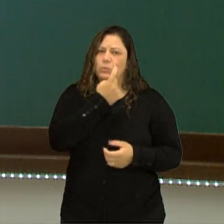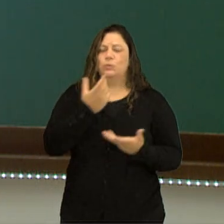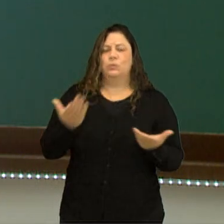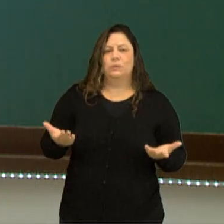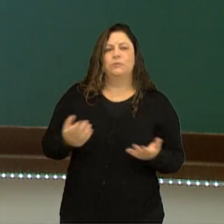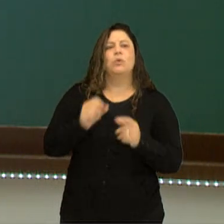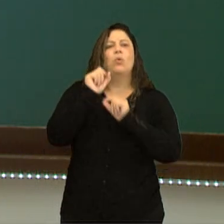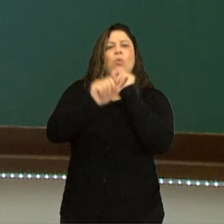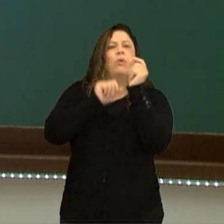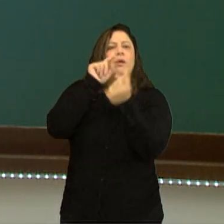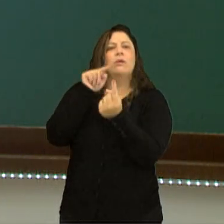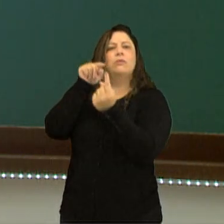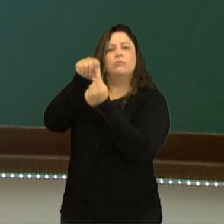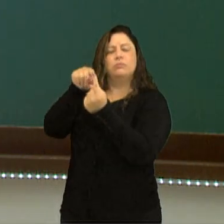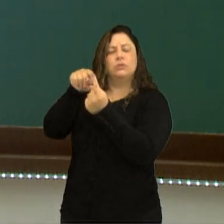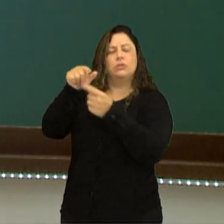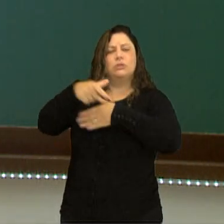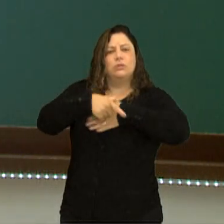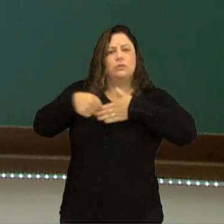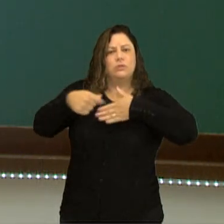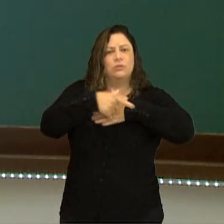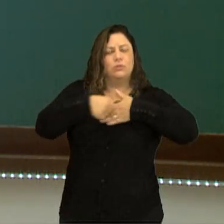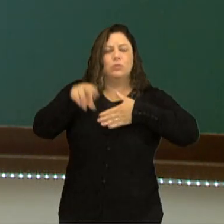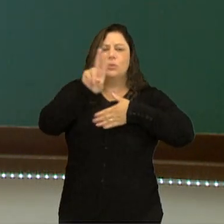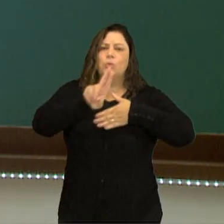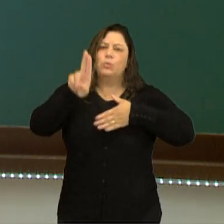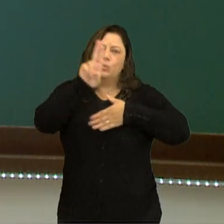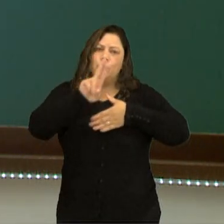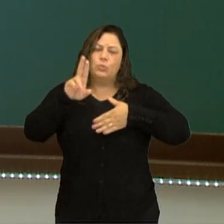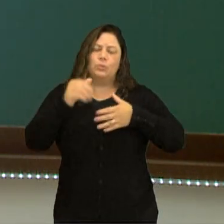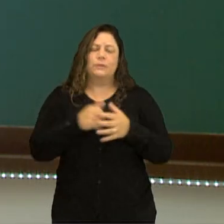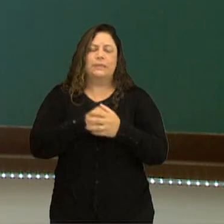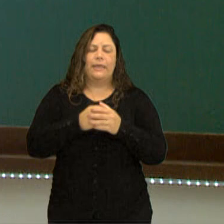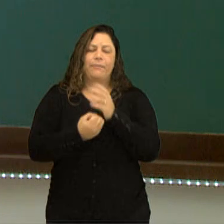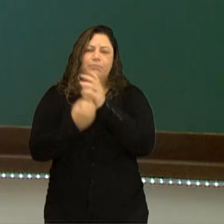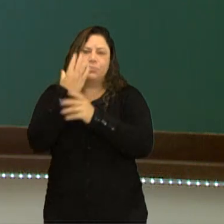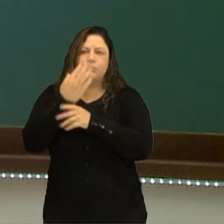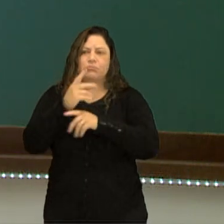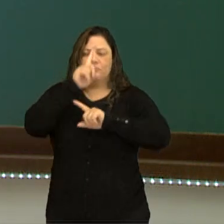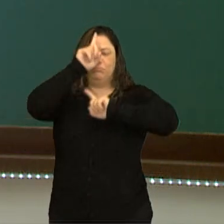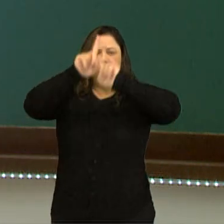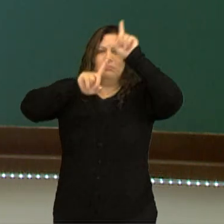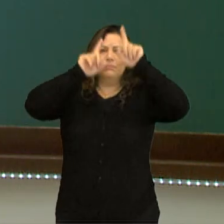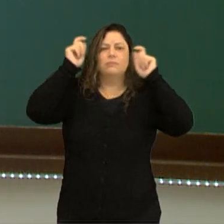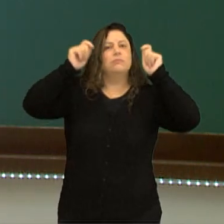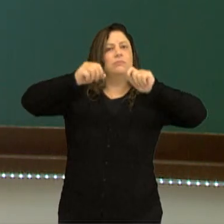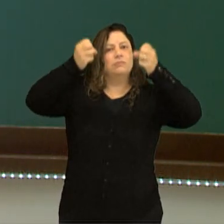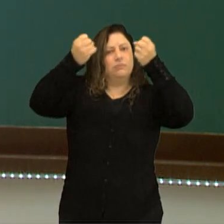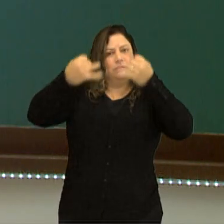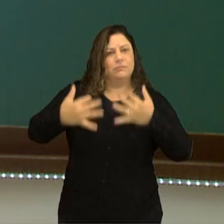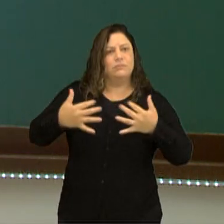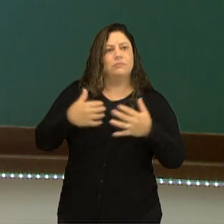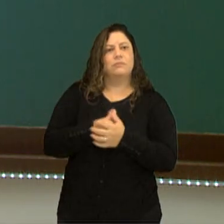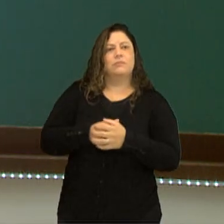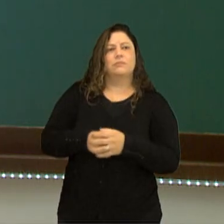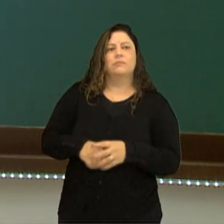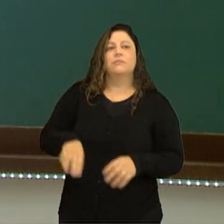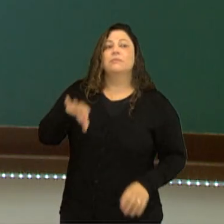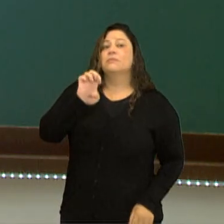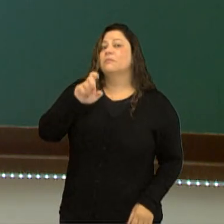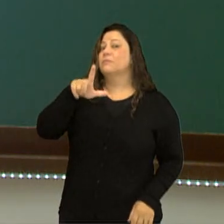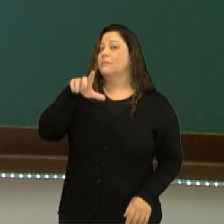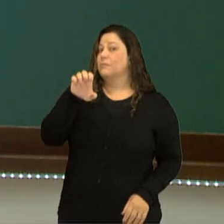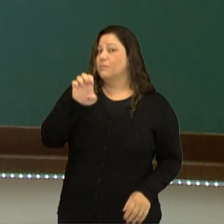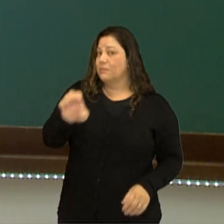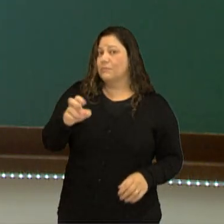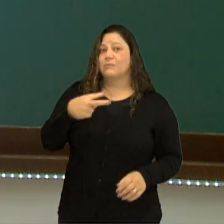objetivo do autor em utilizar esses termos além da criação, né? Ele quis dizer, ele não podia